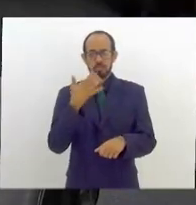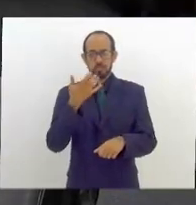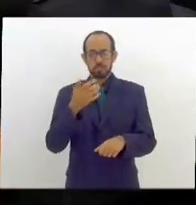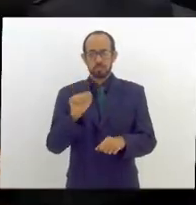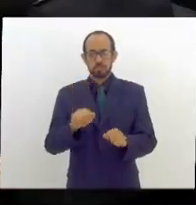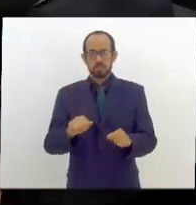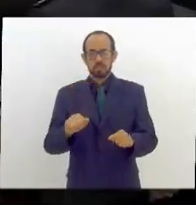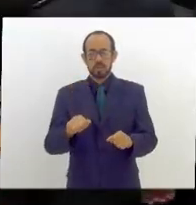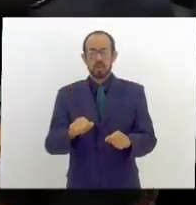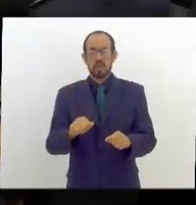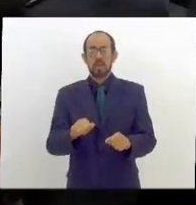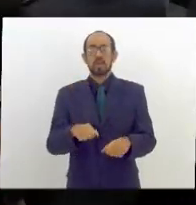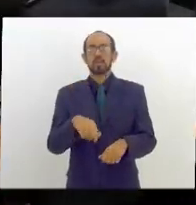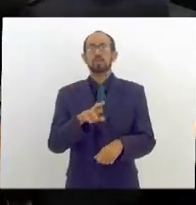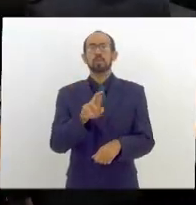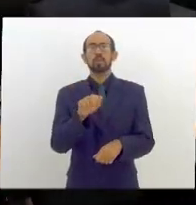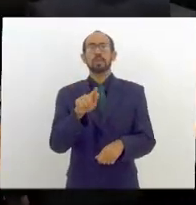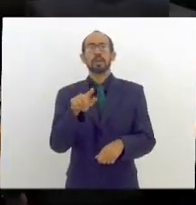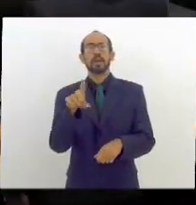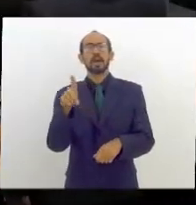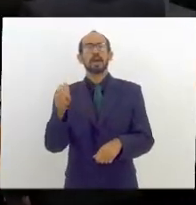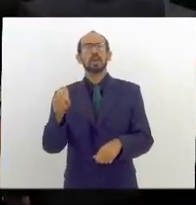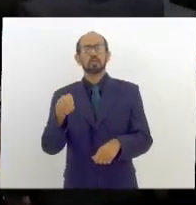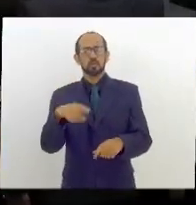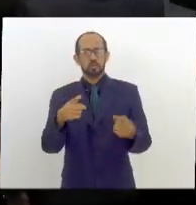capitão músico Ricardo Lameira Ferreira da Silva.